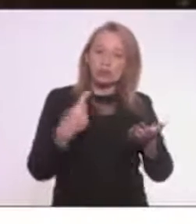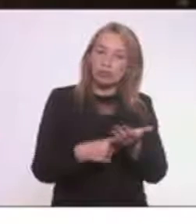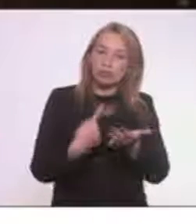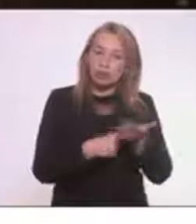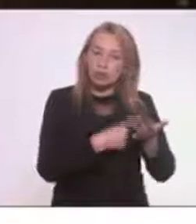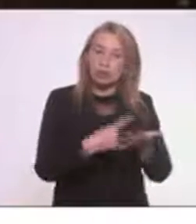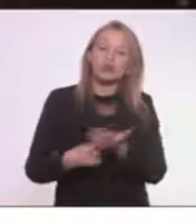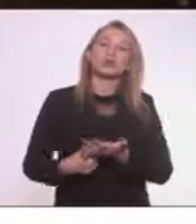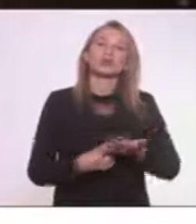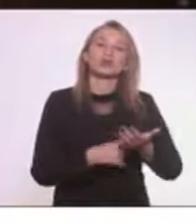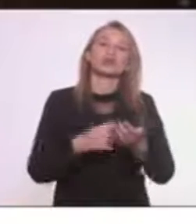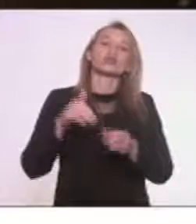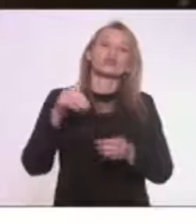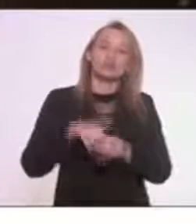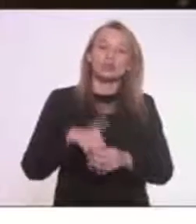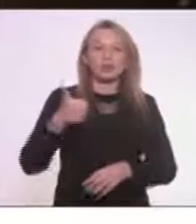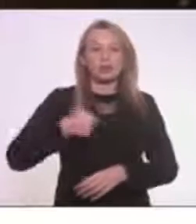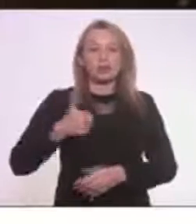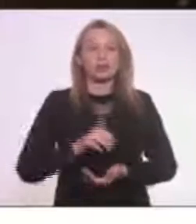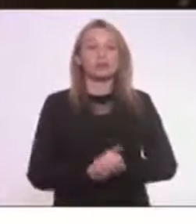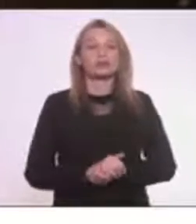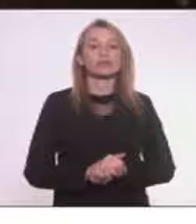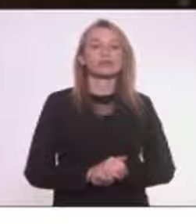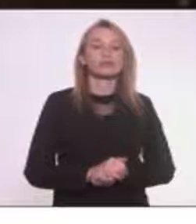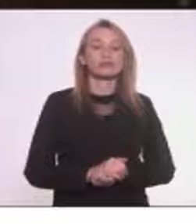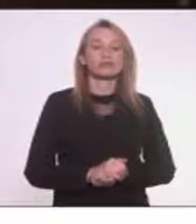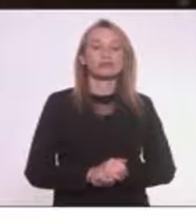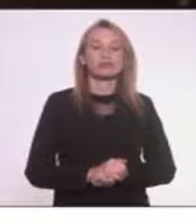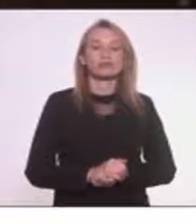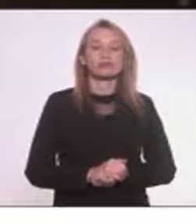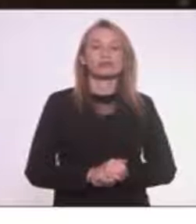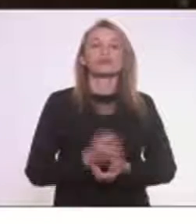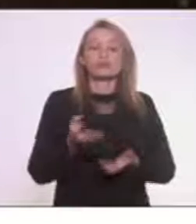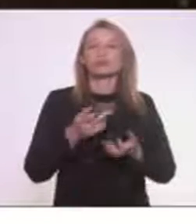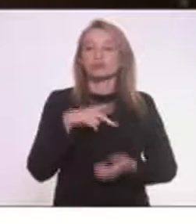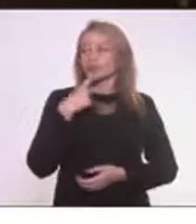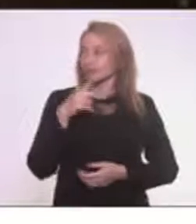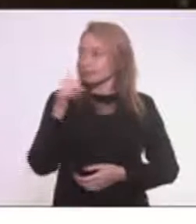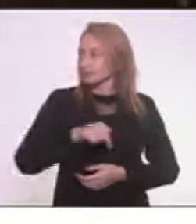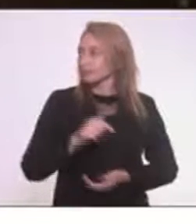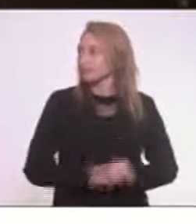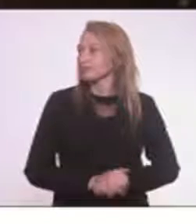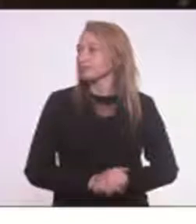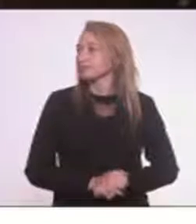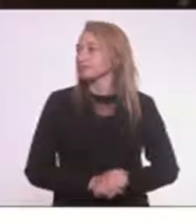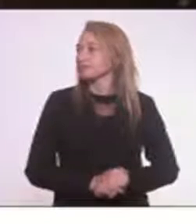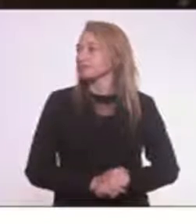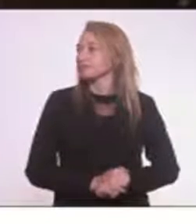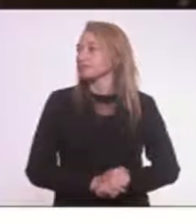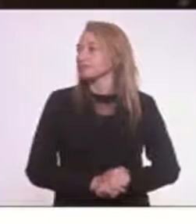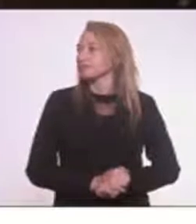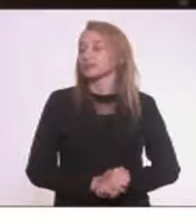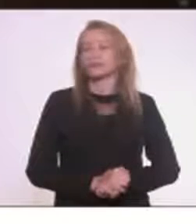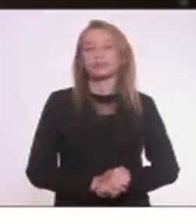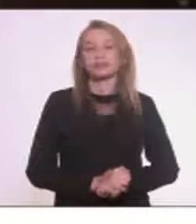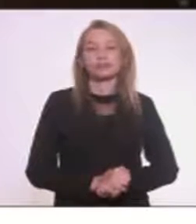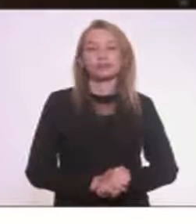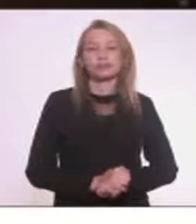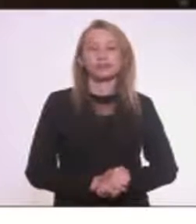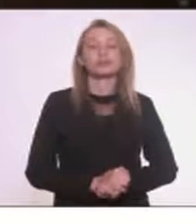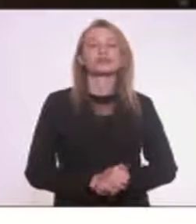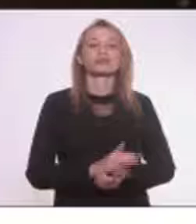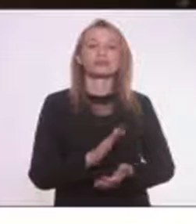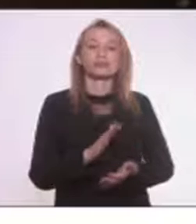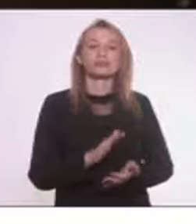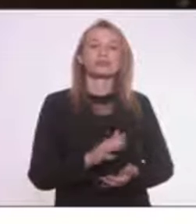de votá-la em primeira. Então, o nosso destaque, aí eu quero concluir falando isso, o nosso destaque, se ele consegue derrubar o